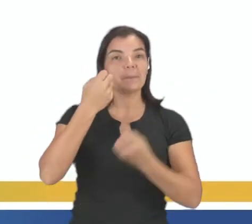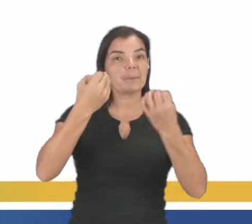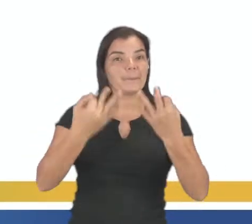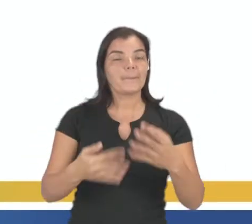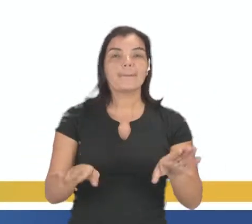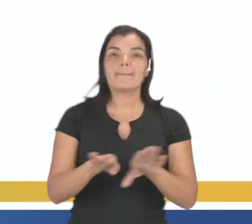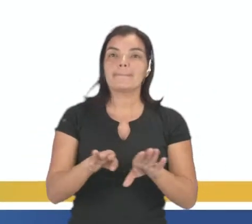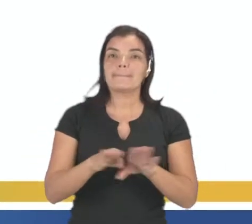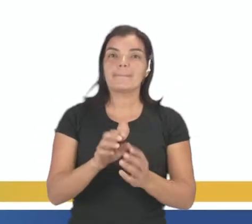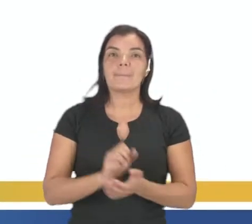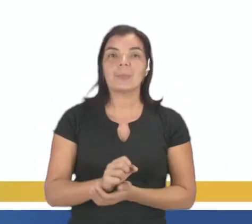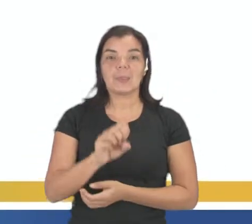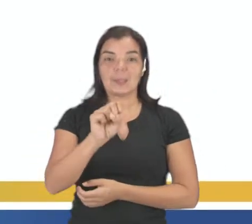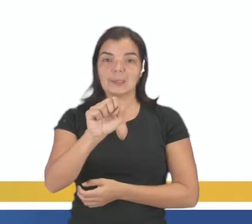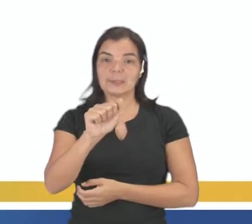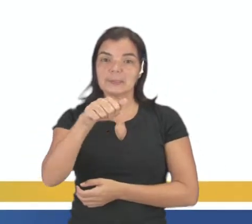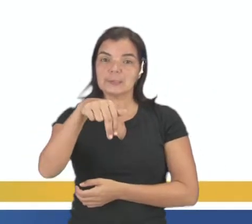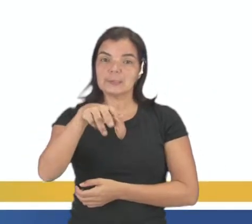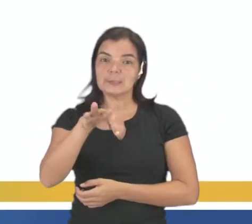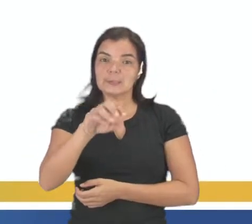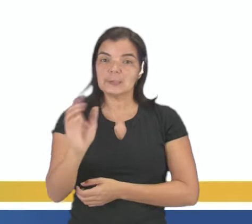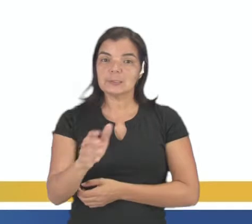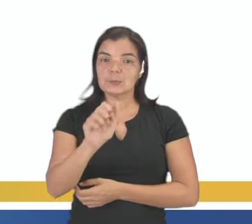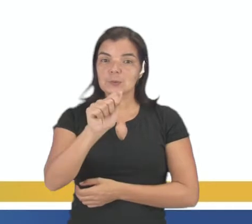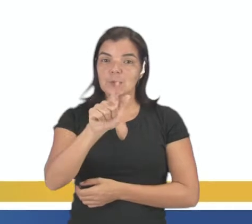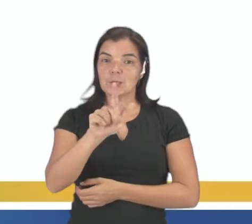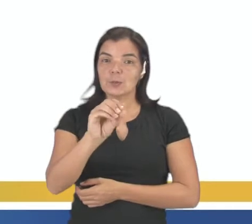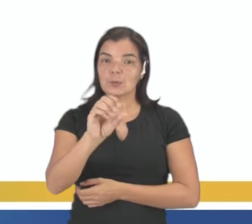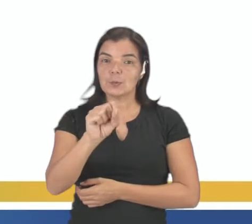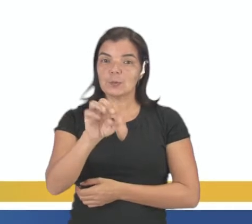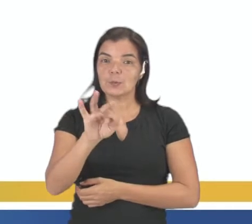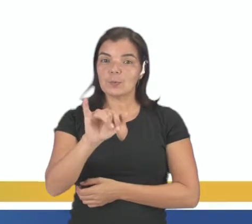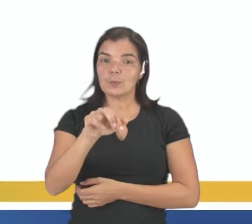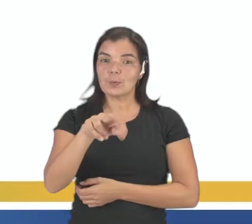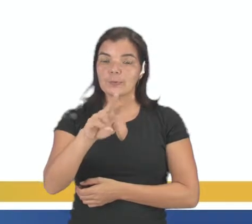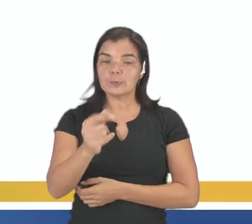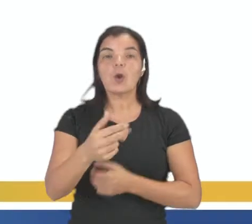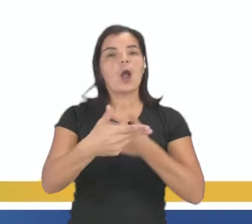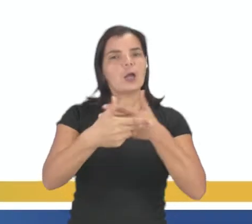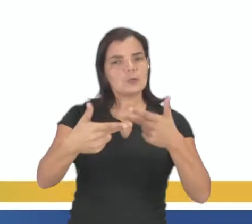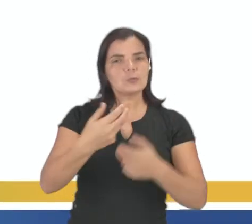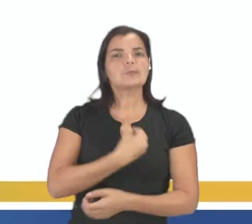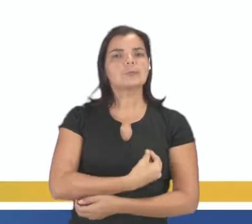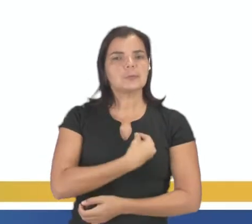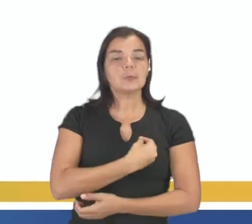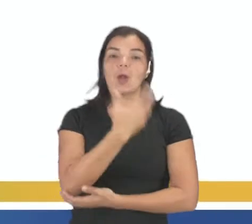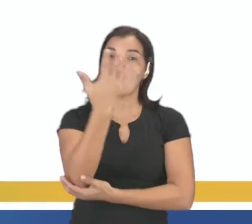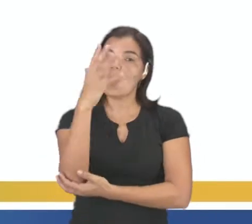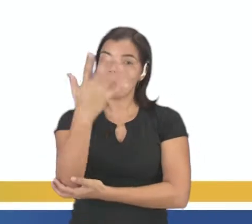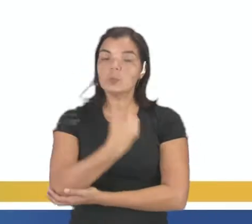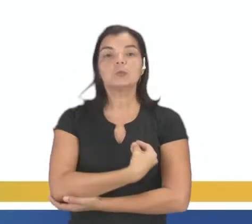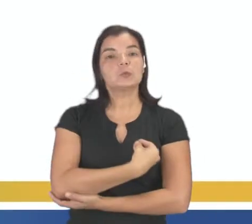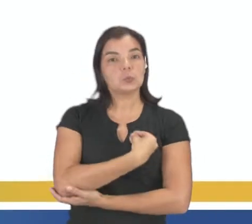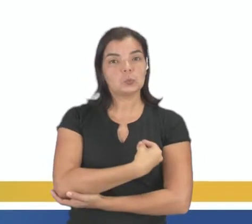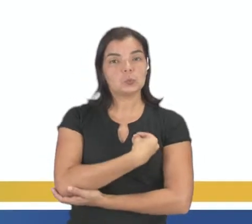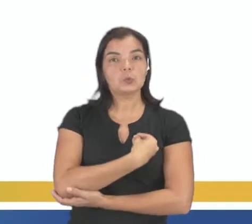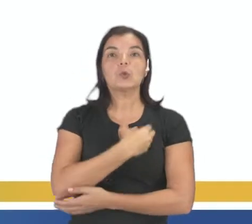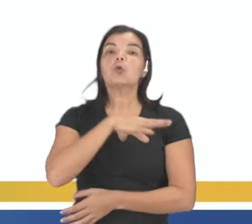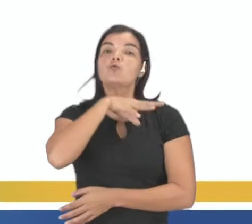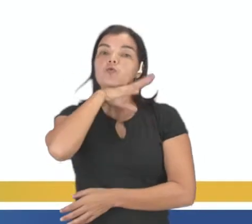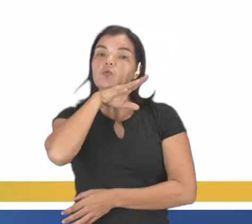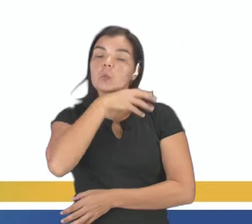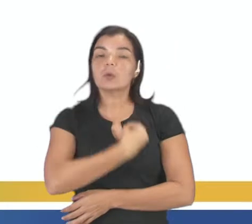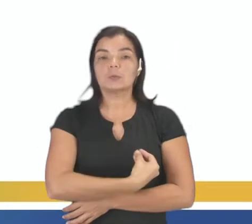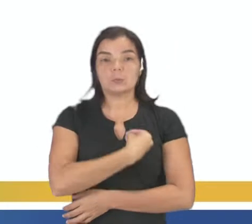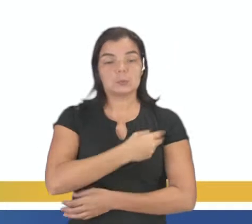definição de Santo Agostinho, que é um filósofo medieval. Os objetos existem, as plantas existem e vivem, os animais